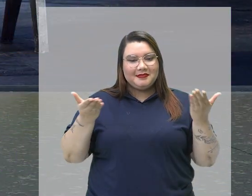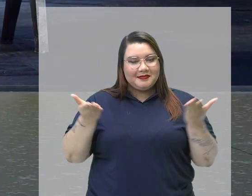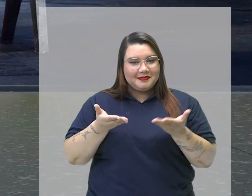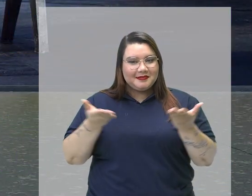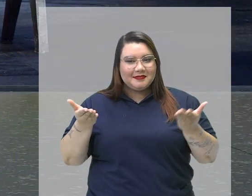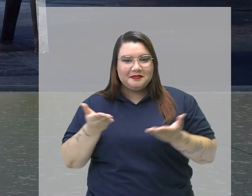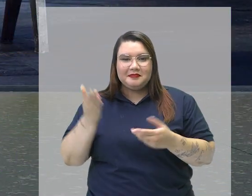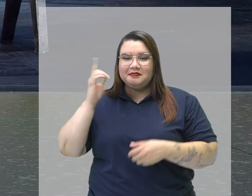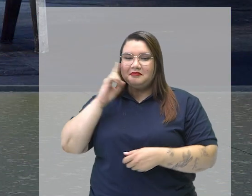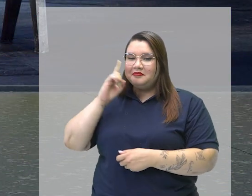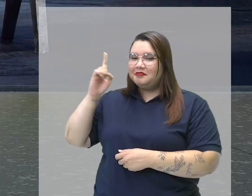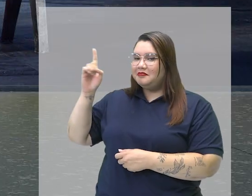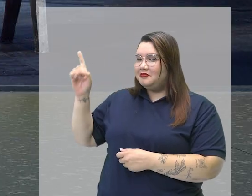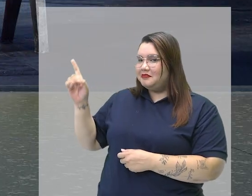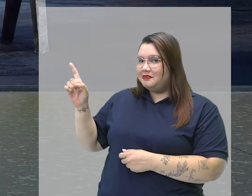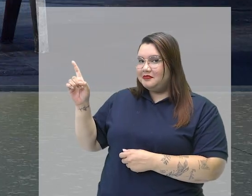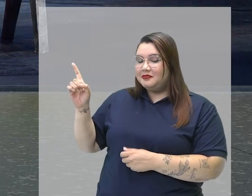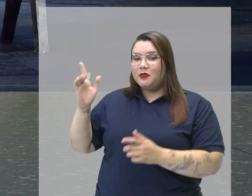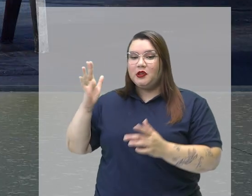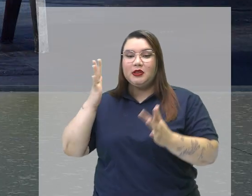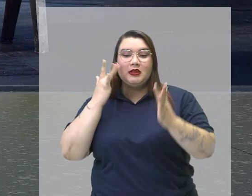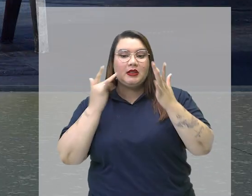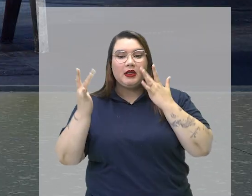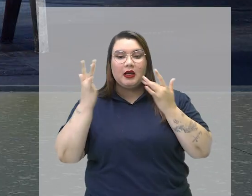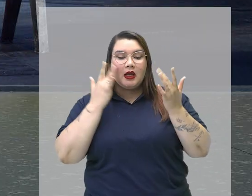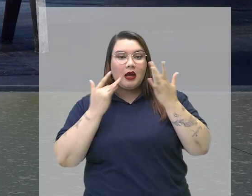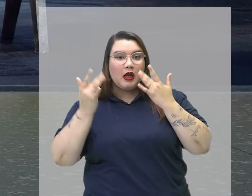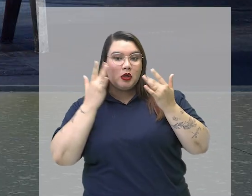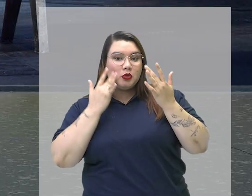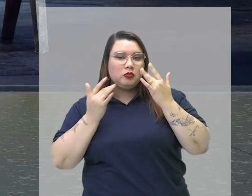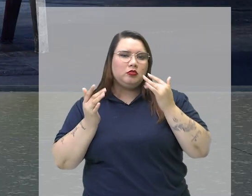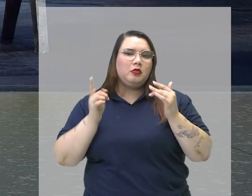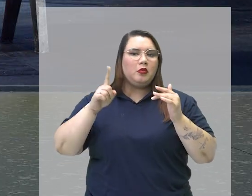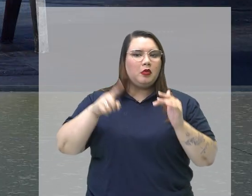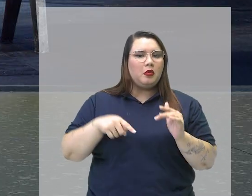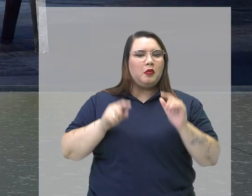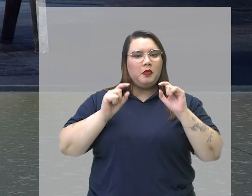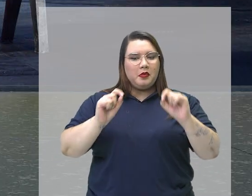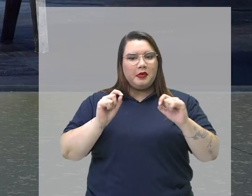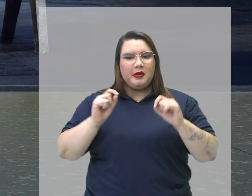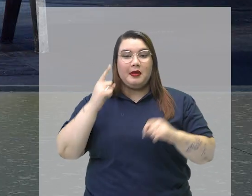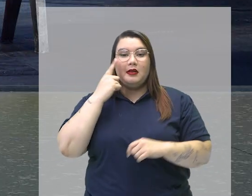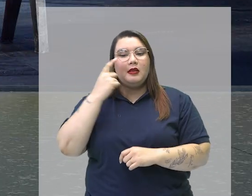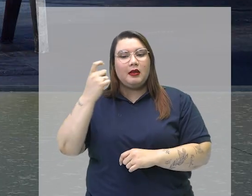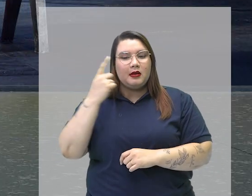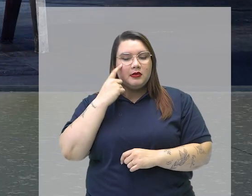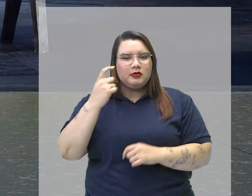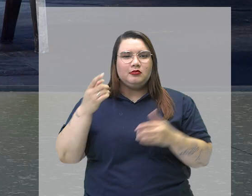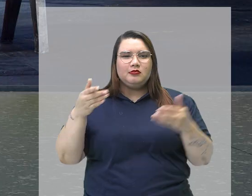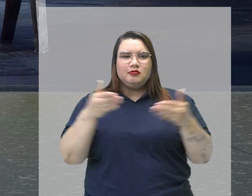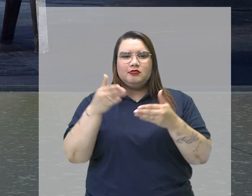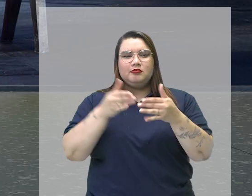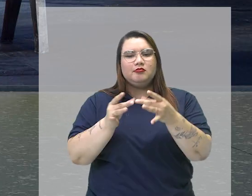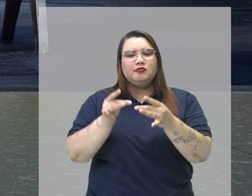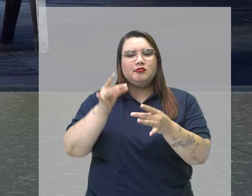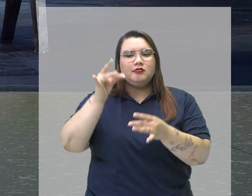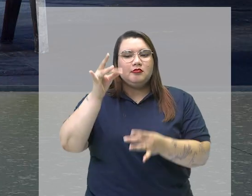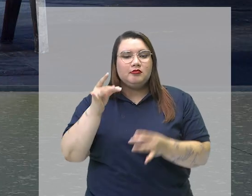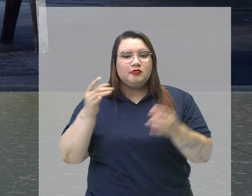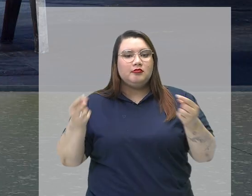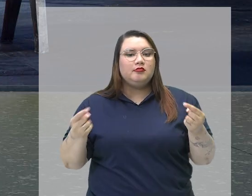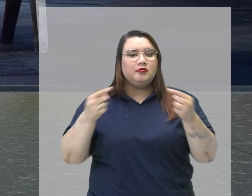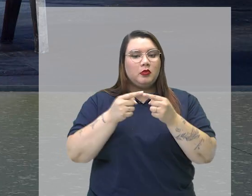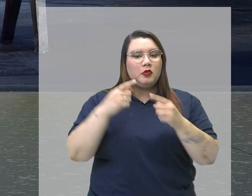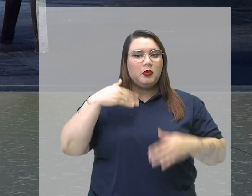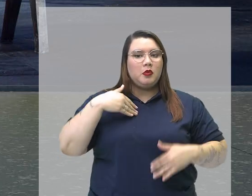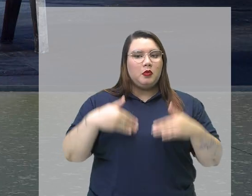Muito bem, agora eu apresento para vocês o teatro. O teatro também é bem interessante. Vamos ver qual é a